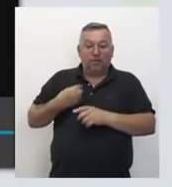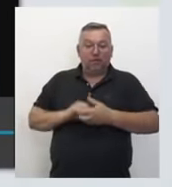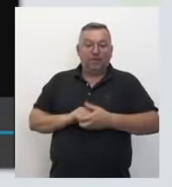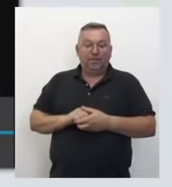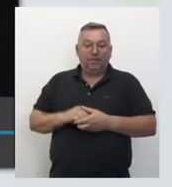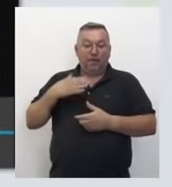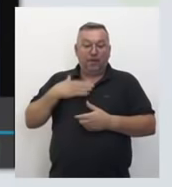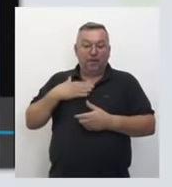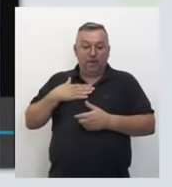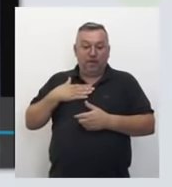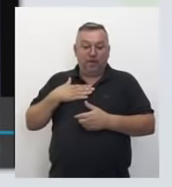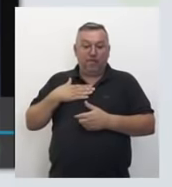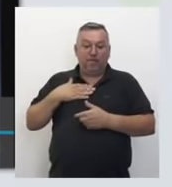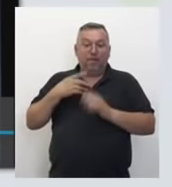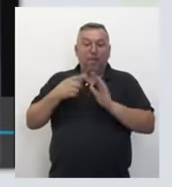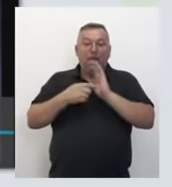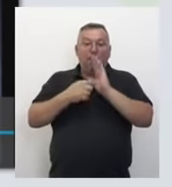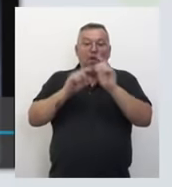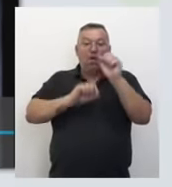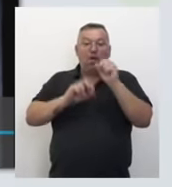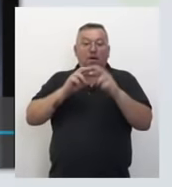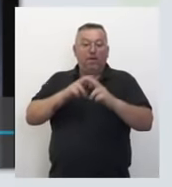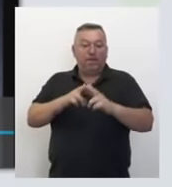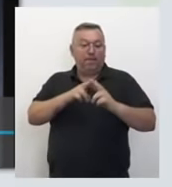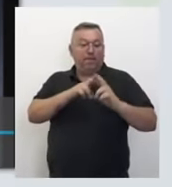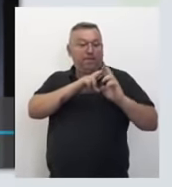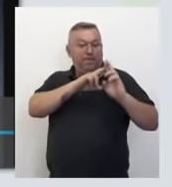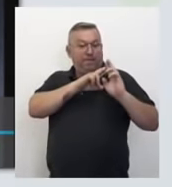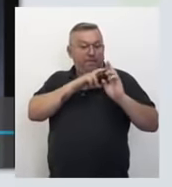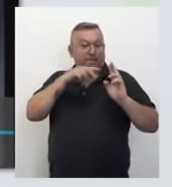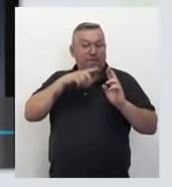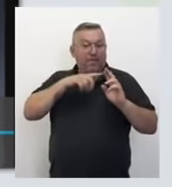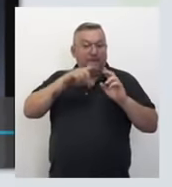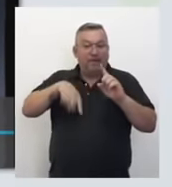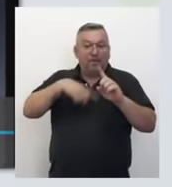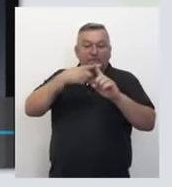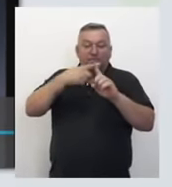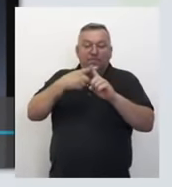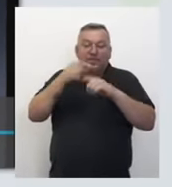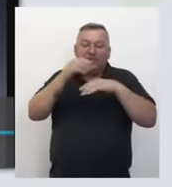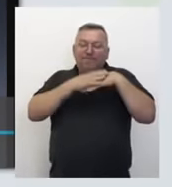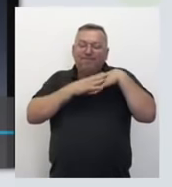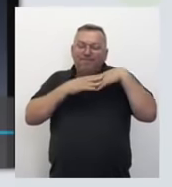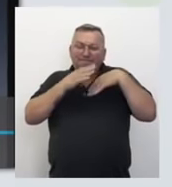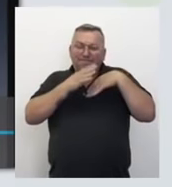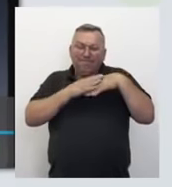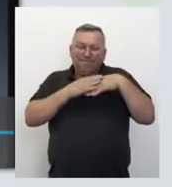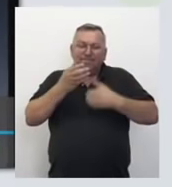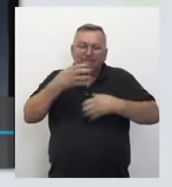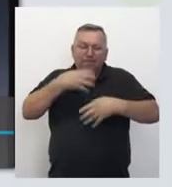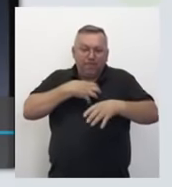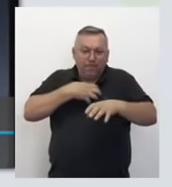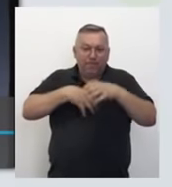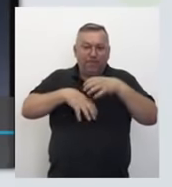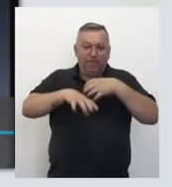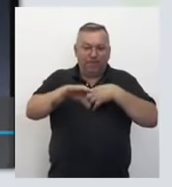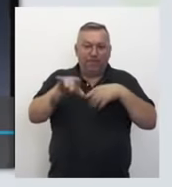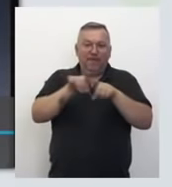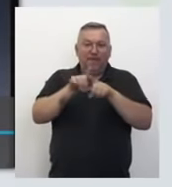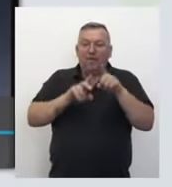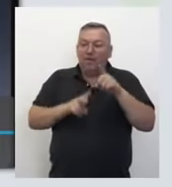Para mim, destaca a nossa responsabilidade de sermos mais amáveis uns com os outros e para